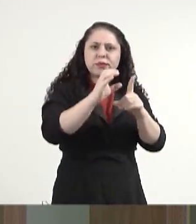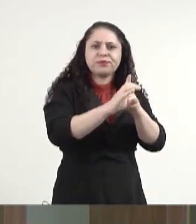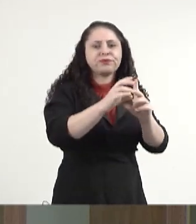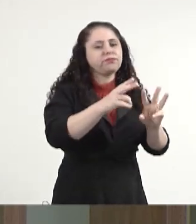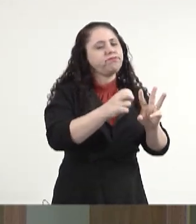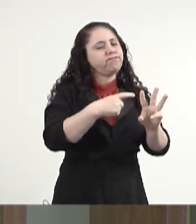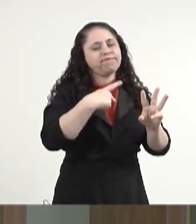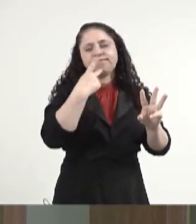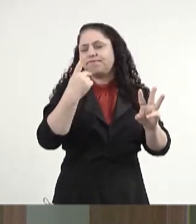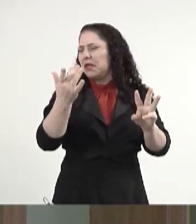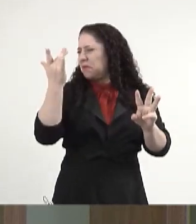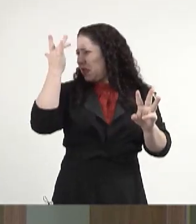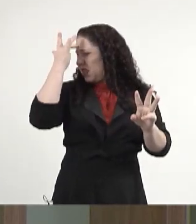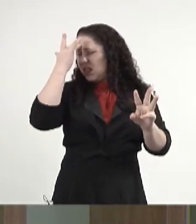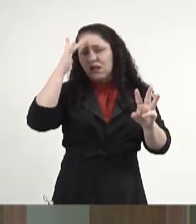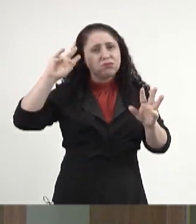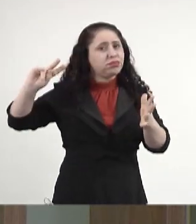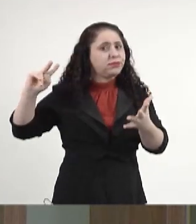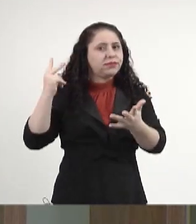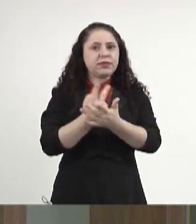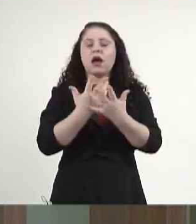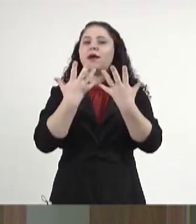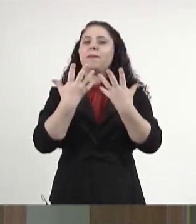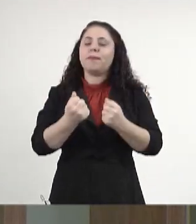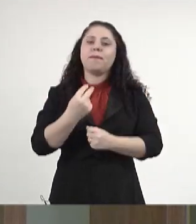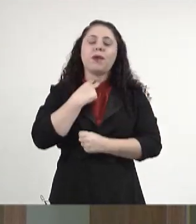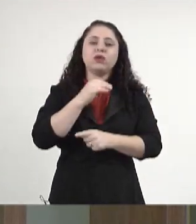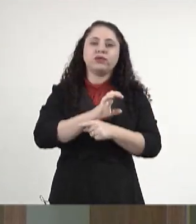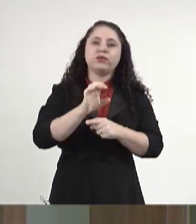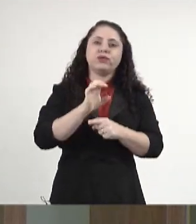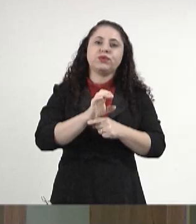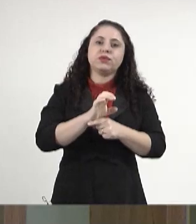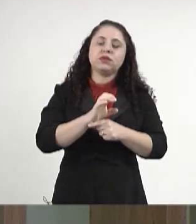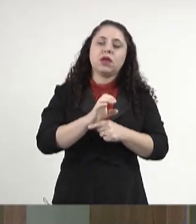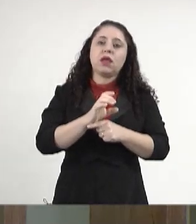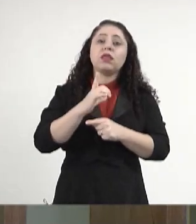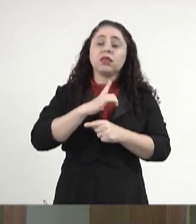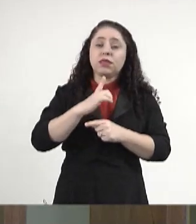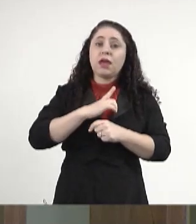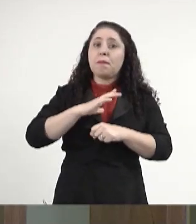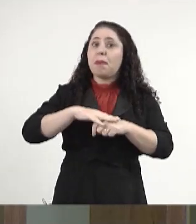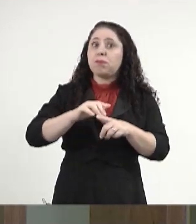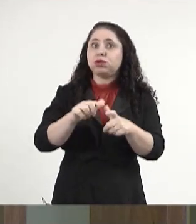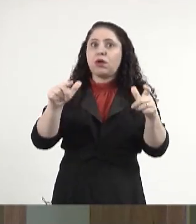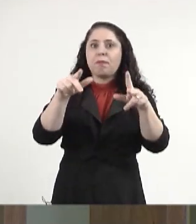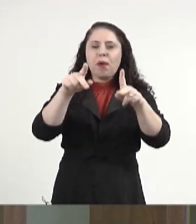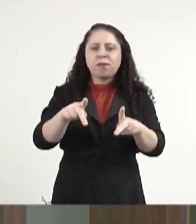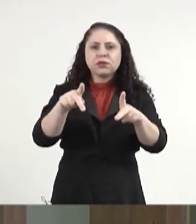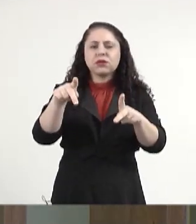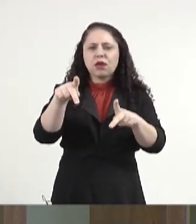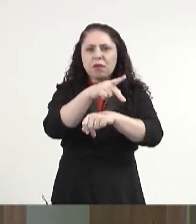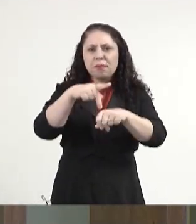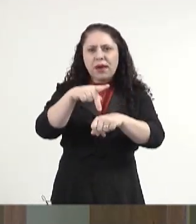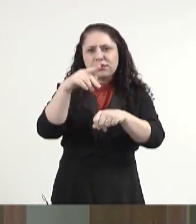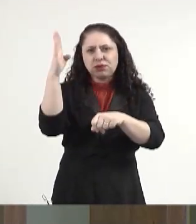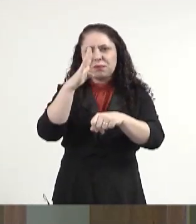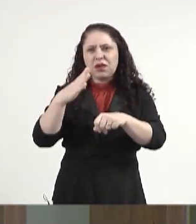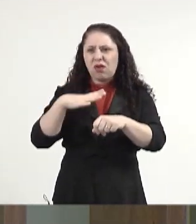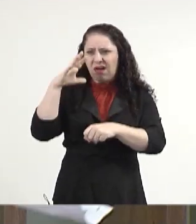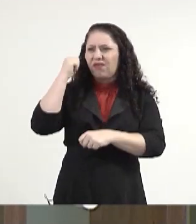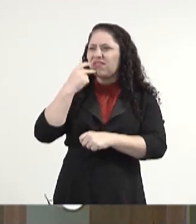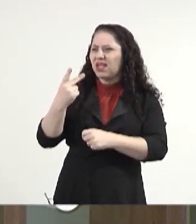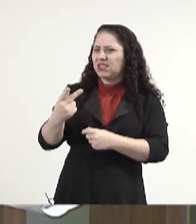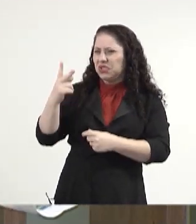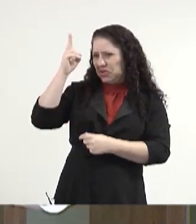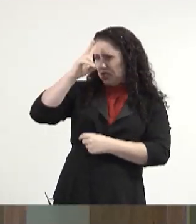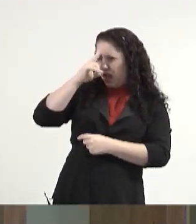indígenas. Eu acho isso uma aberração. É inadmissível o nosso estado, o estado que possui as maiores populações indígenas do Brasil, a gente ainda ouvir